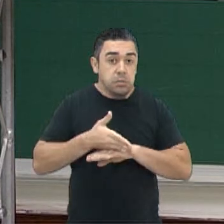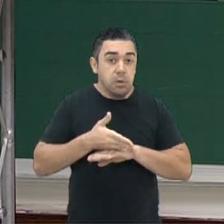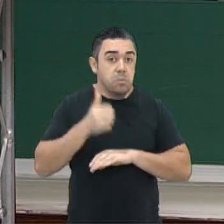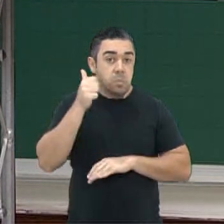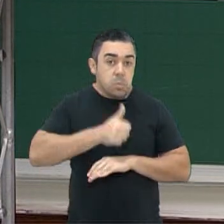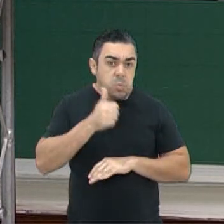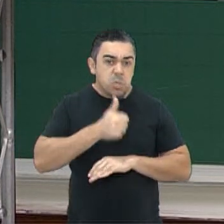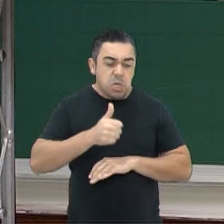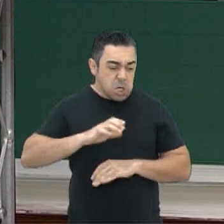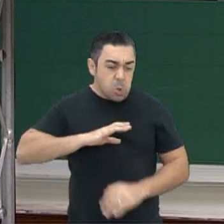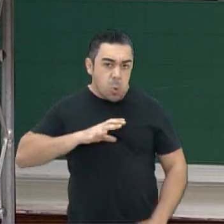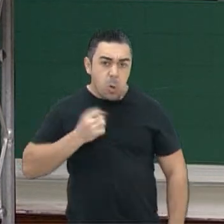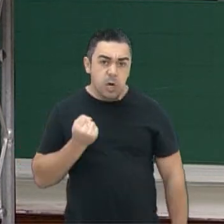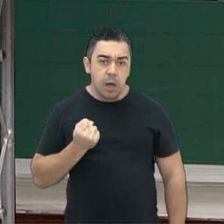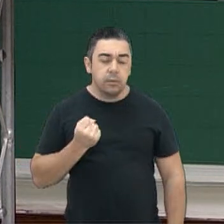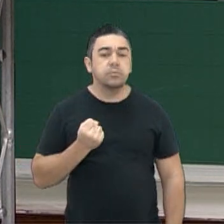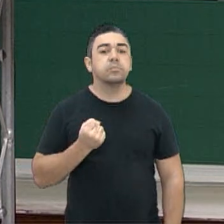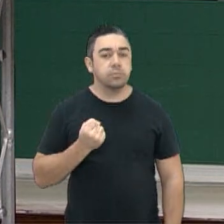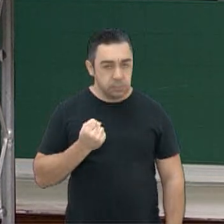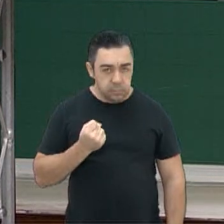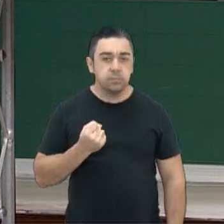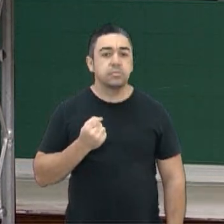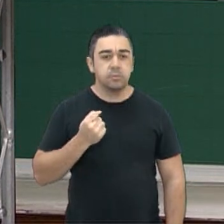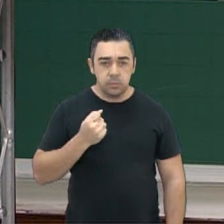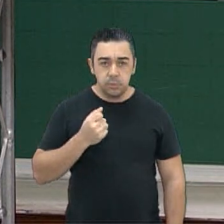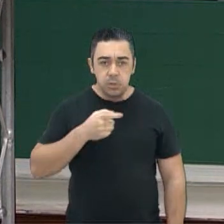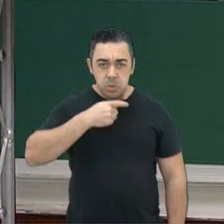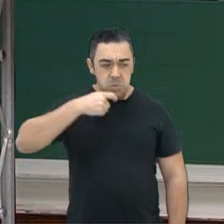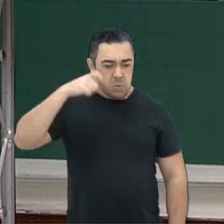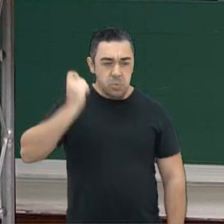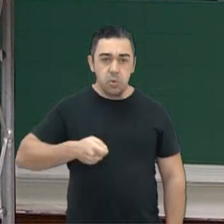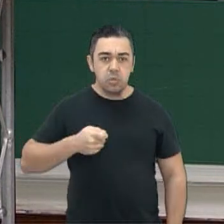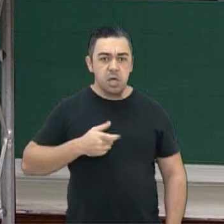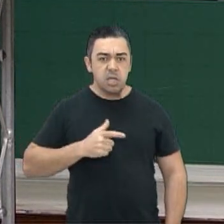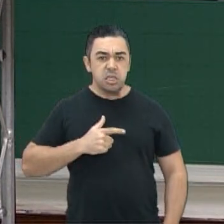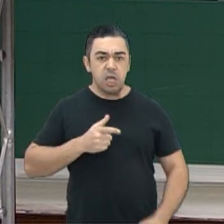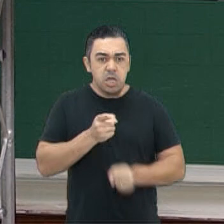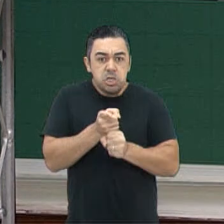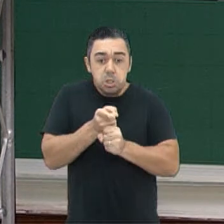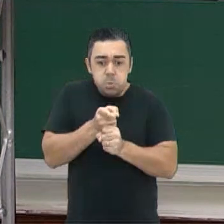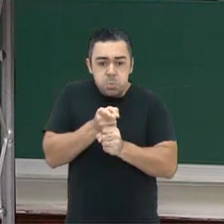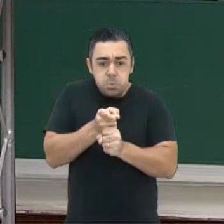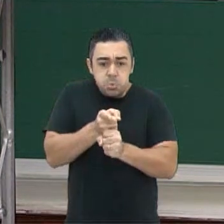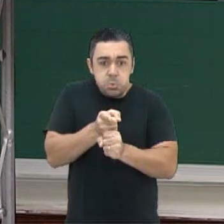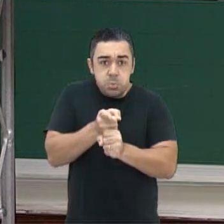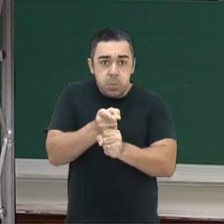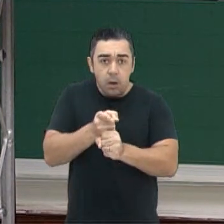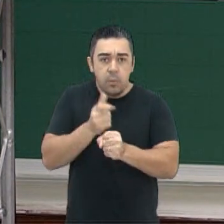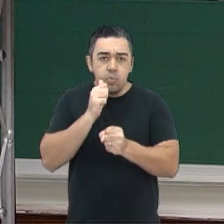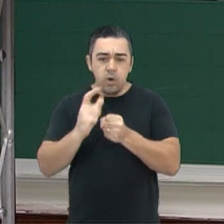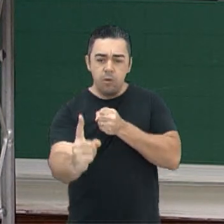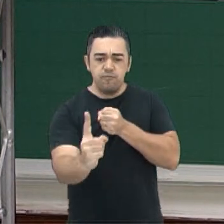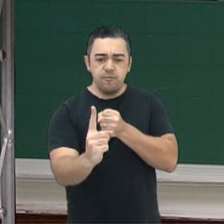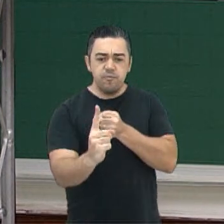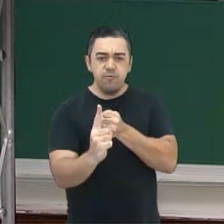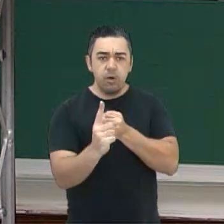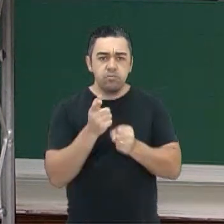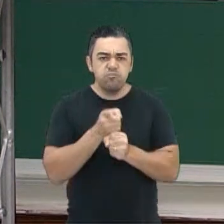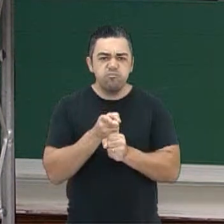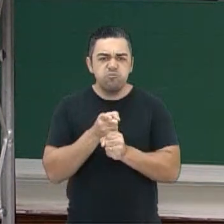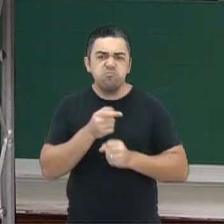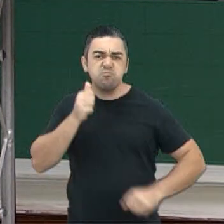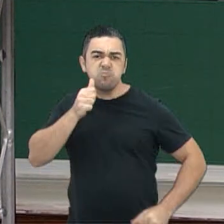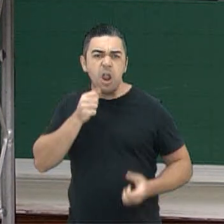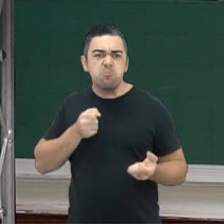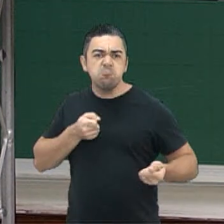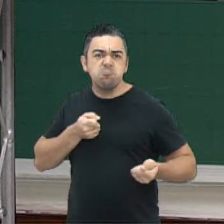de coragem das mulheres soviéticas de enfrentar tanques, Panzers, Tigers na sua frente, sabe? E elas